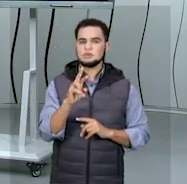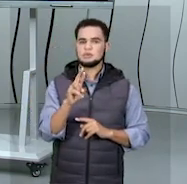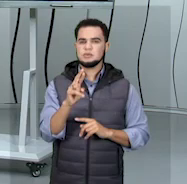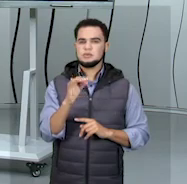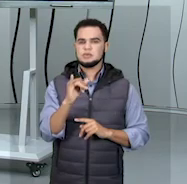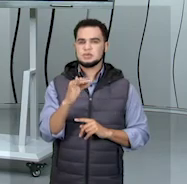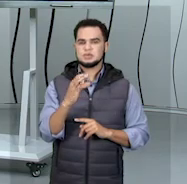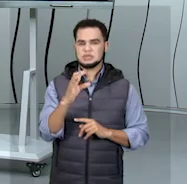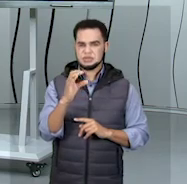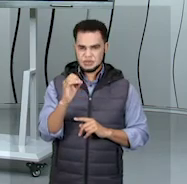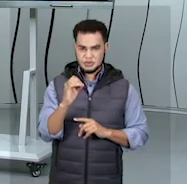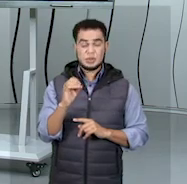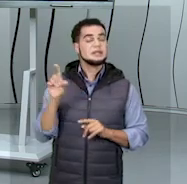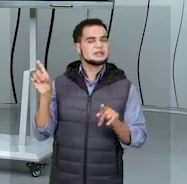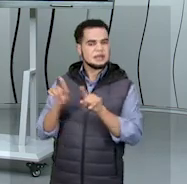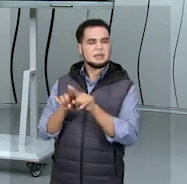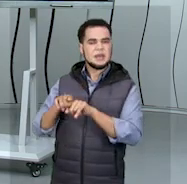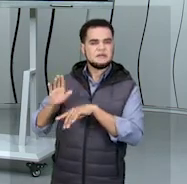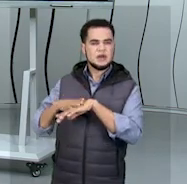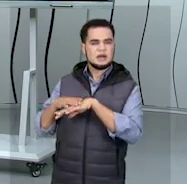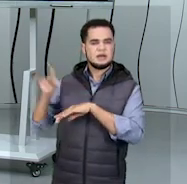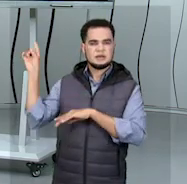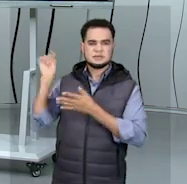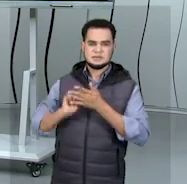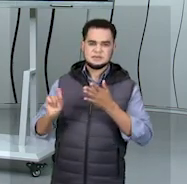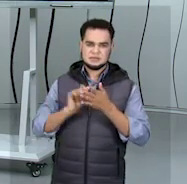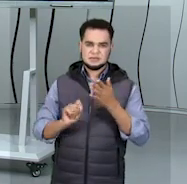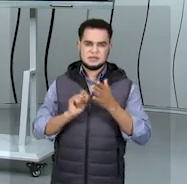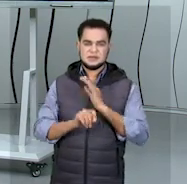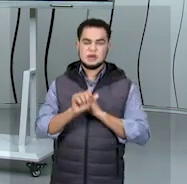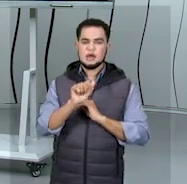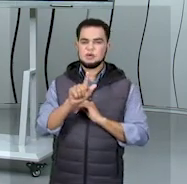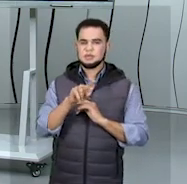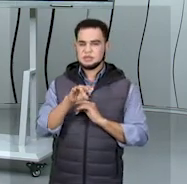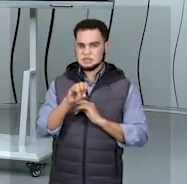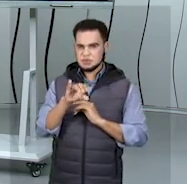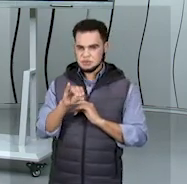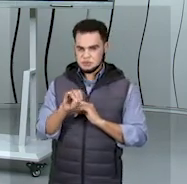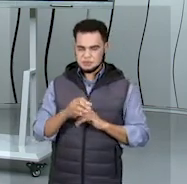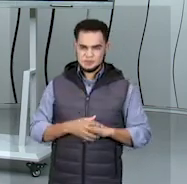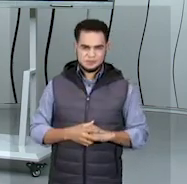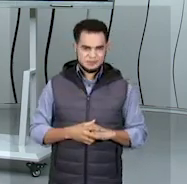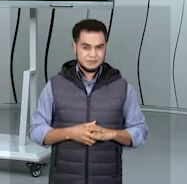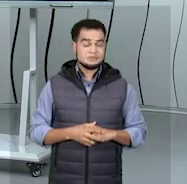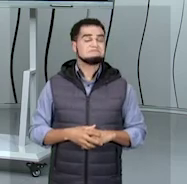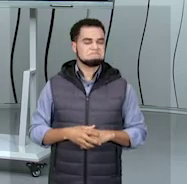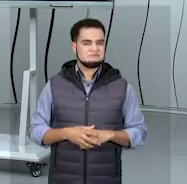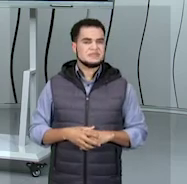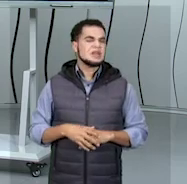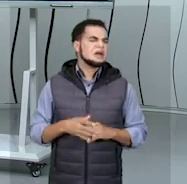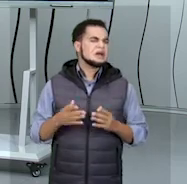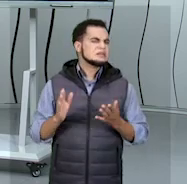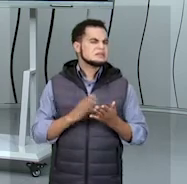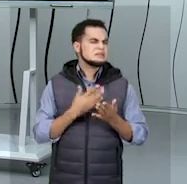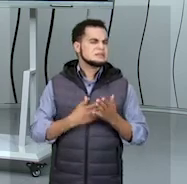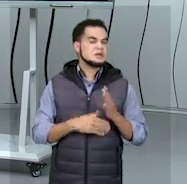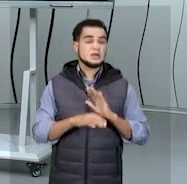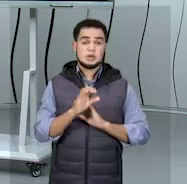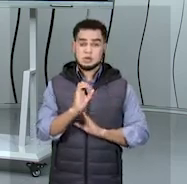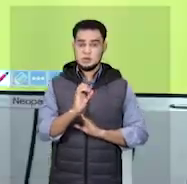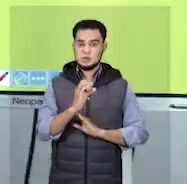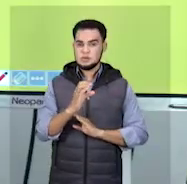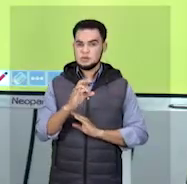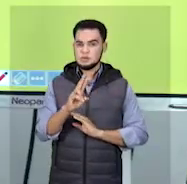escrito pelo Aloysio de Azevedo. E aí o Cortiço ele vai trazer justamente essas questões aqui,